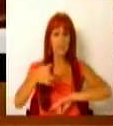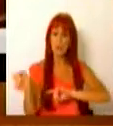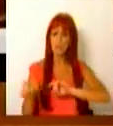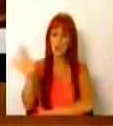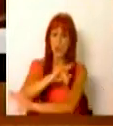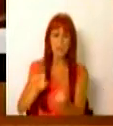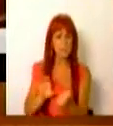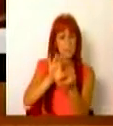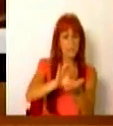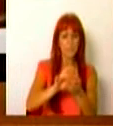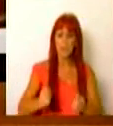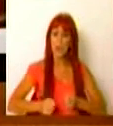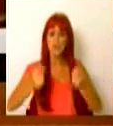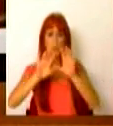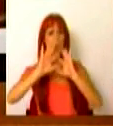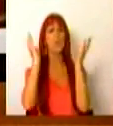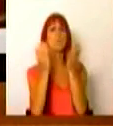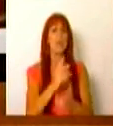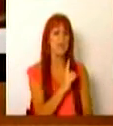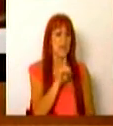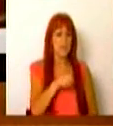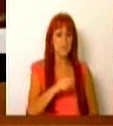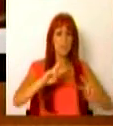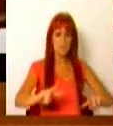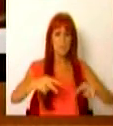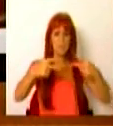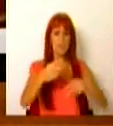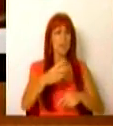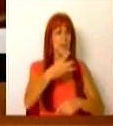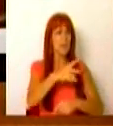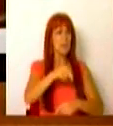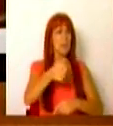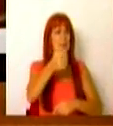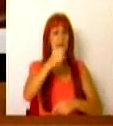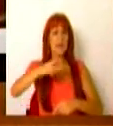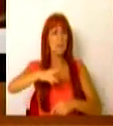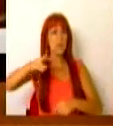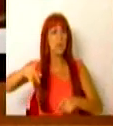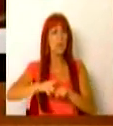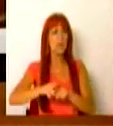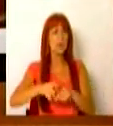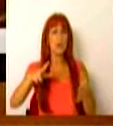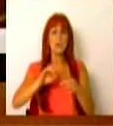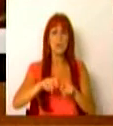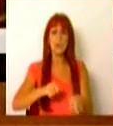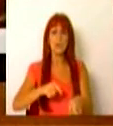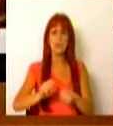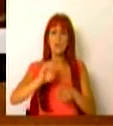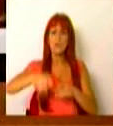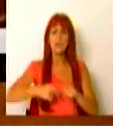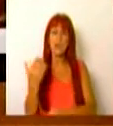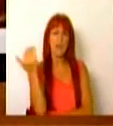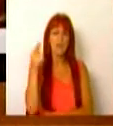europeus. O investimento global passou de 6.000 para 6.500 milhões de euros. Foi eliminado o déficit de